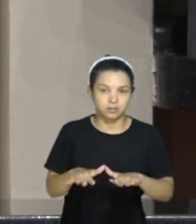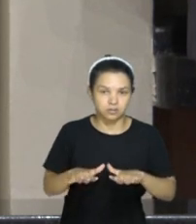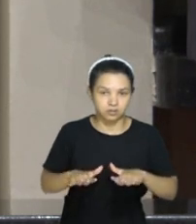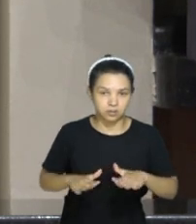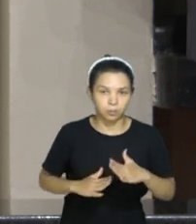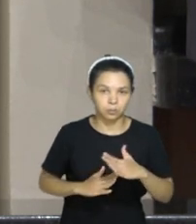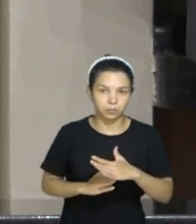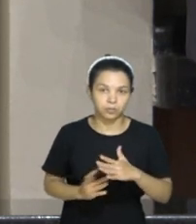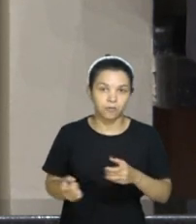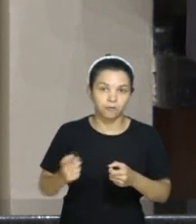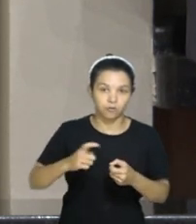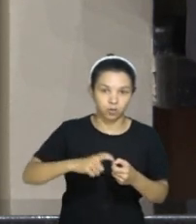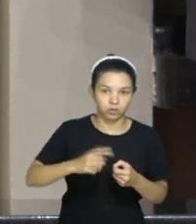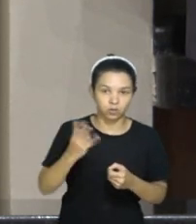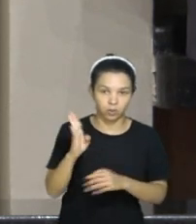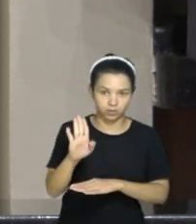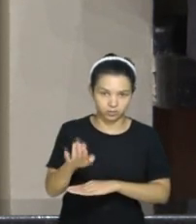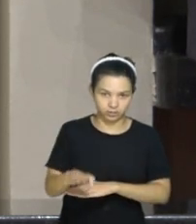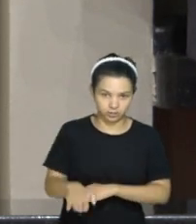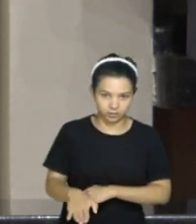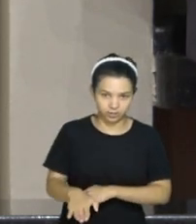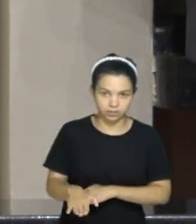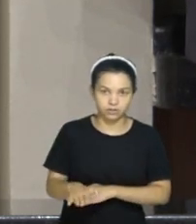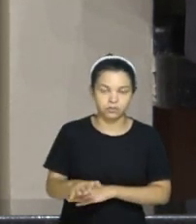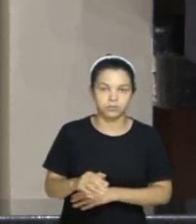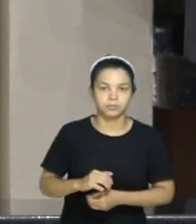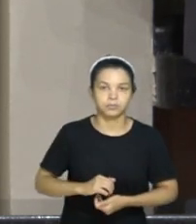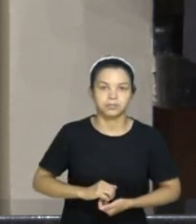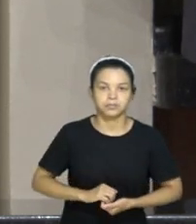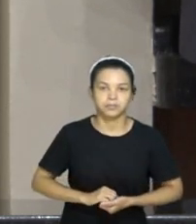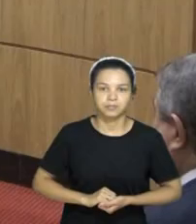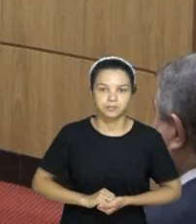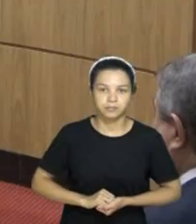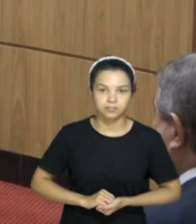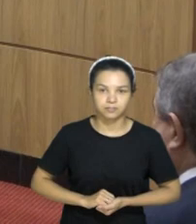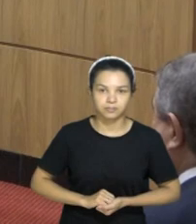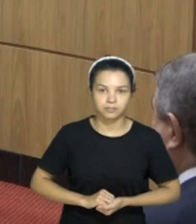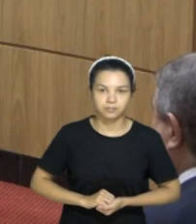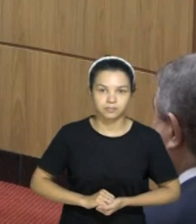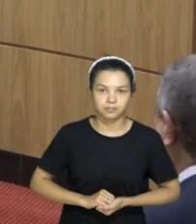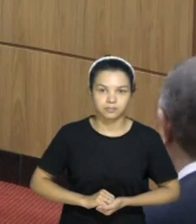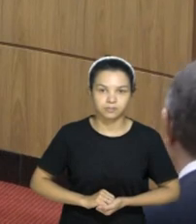horas está suspensa a presença